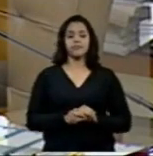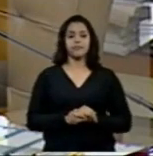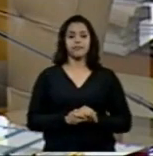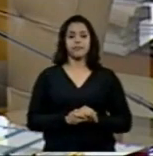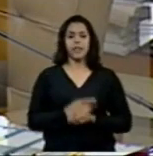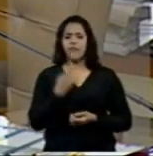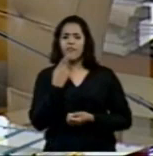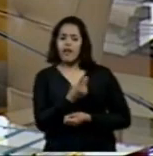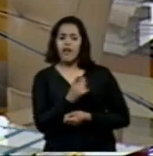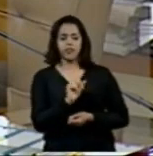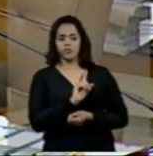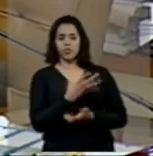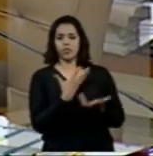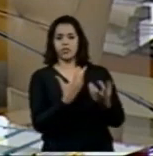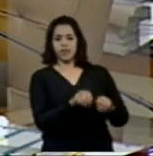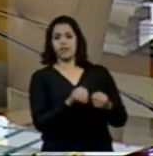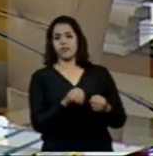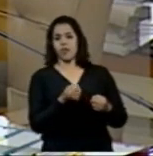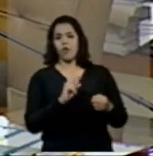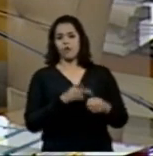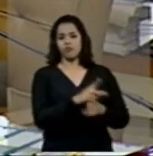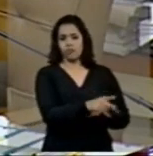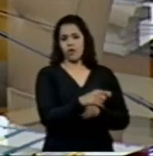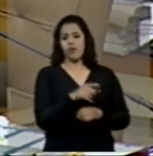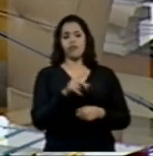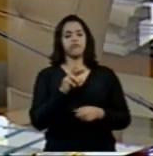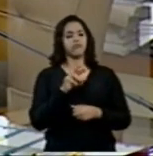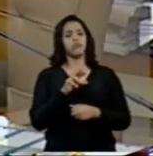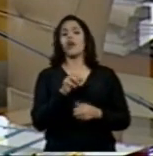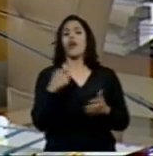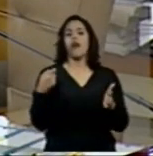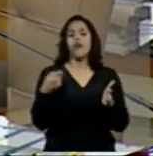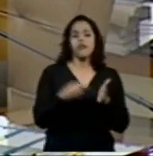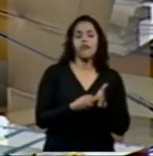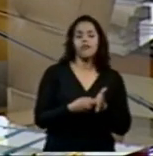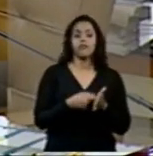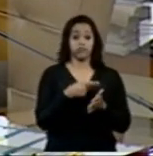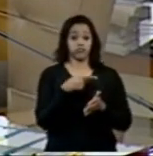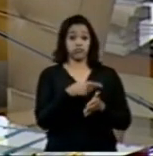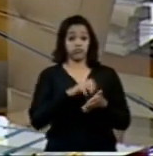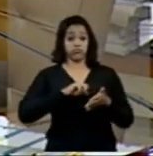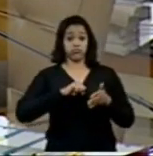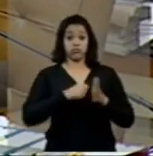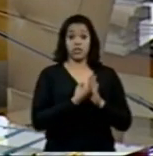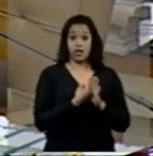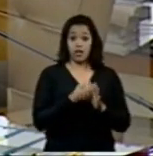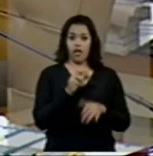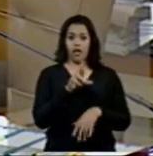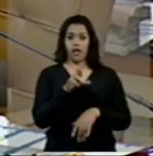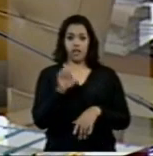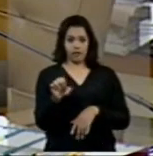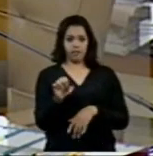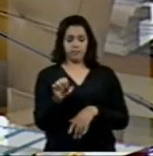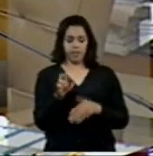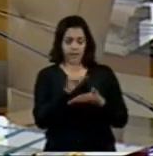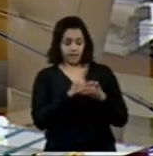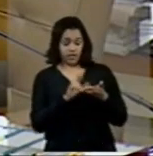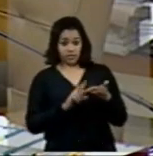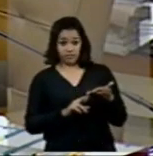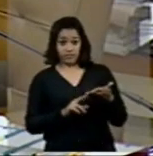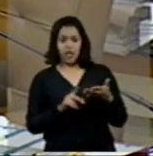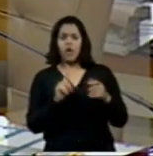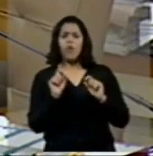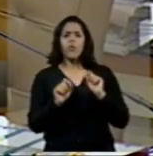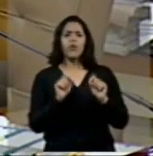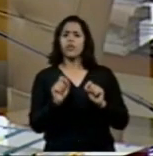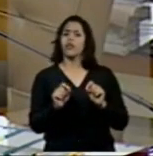para negar provimento ao agravo de instrumento e assim trancar o recurso de revista, é